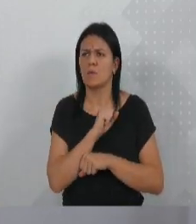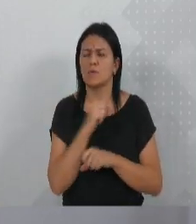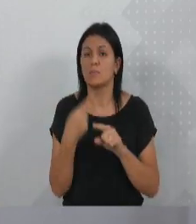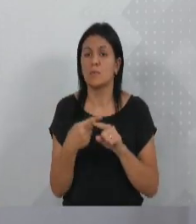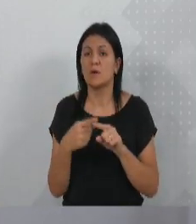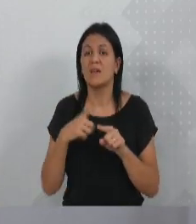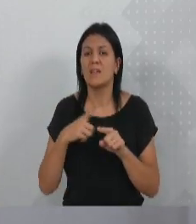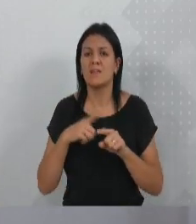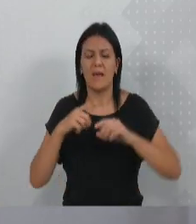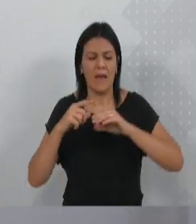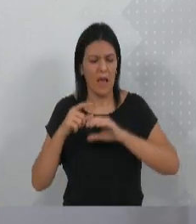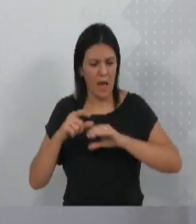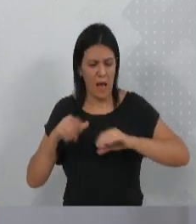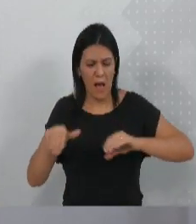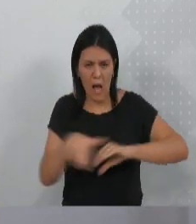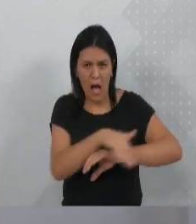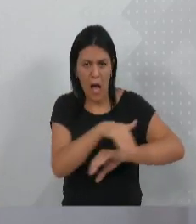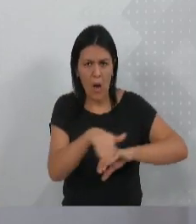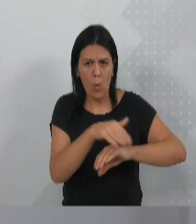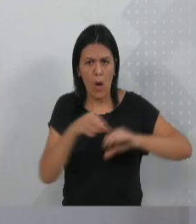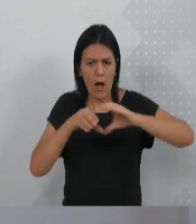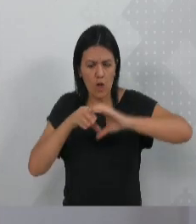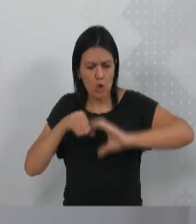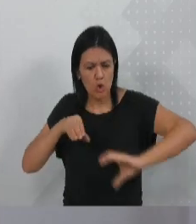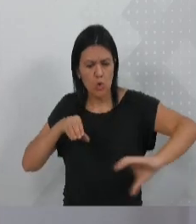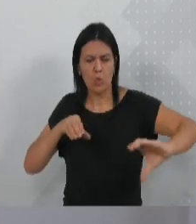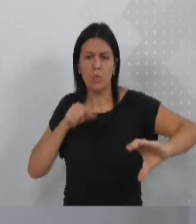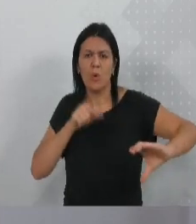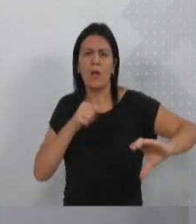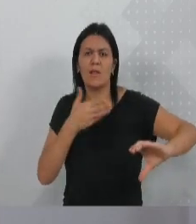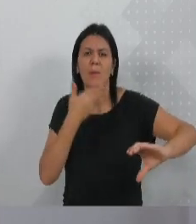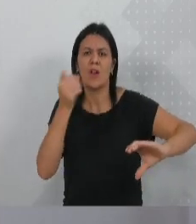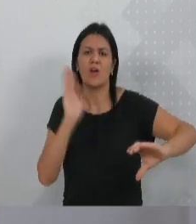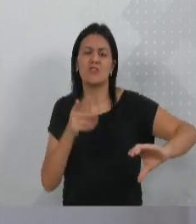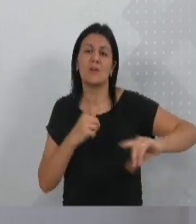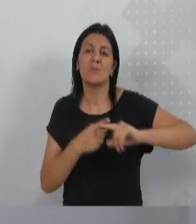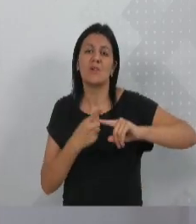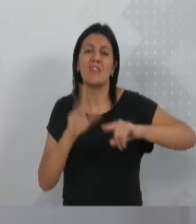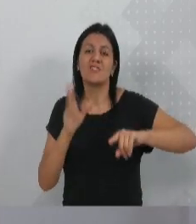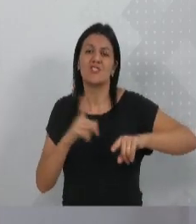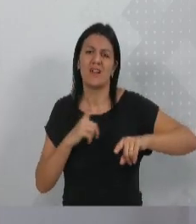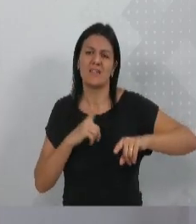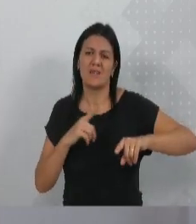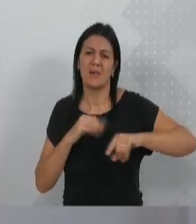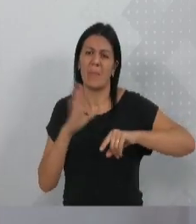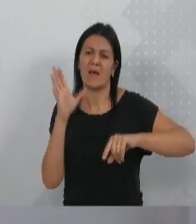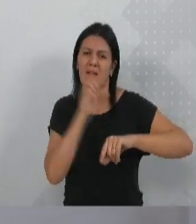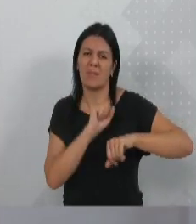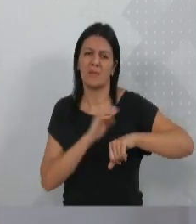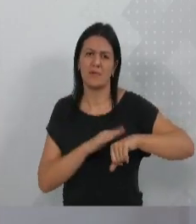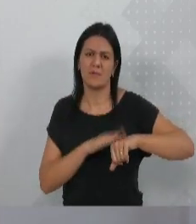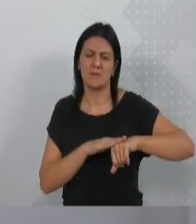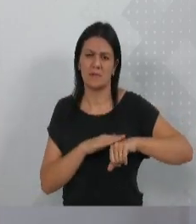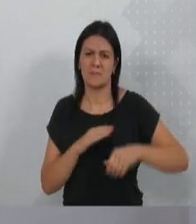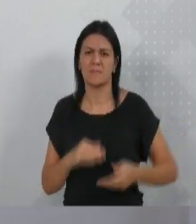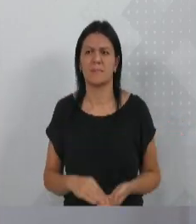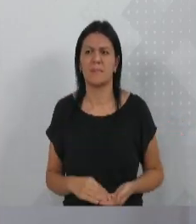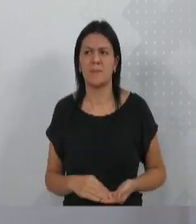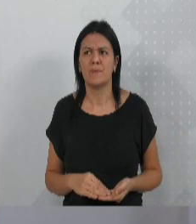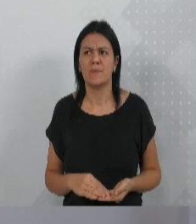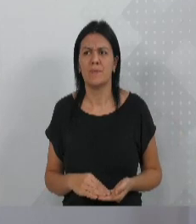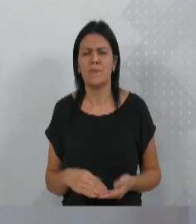já existe e vai fazer uma drenagem junto com aquela faixa sanitária e vai ser rápido quanto ao que eu comentei Vereador